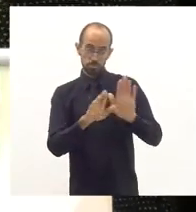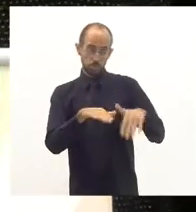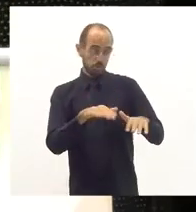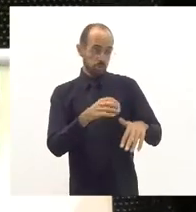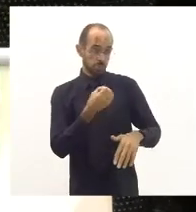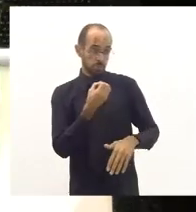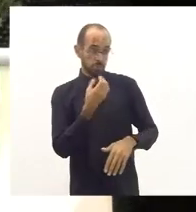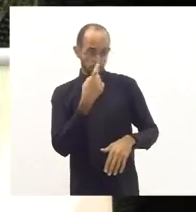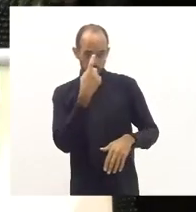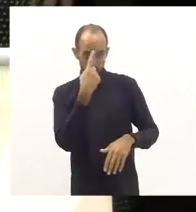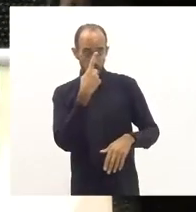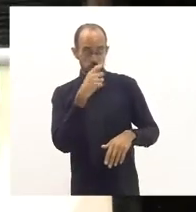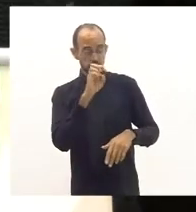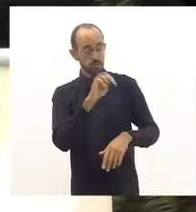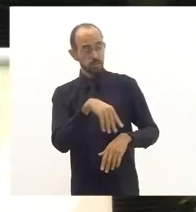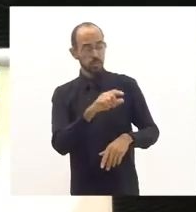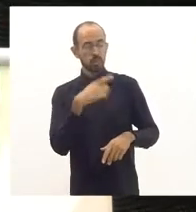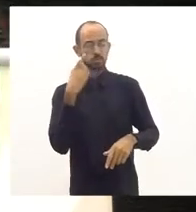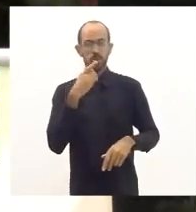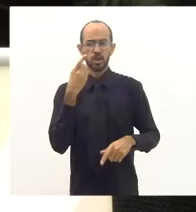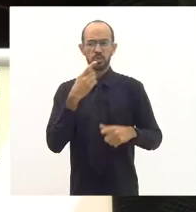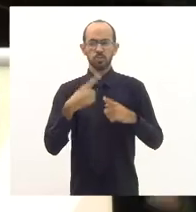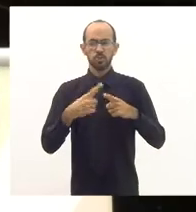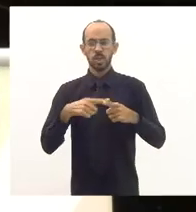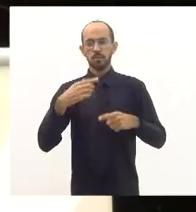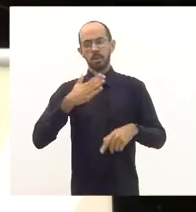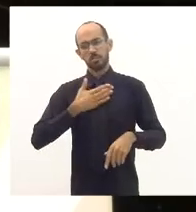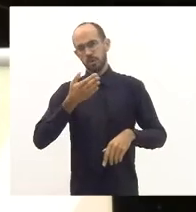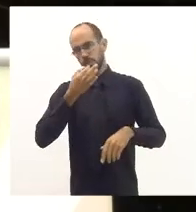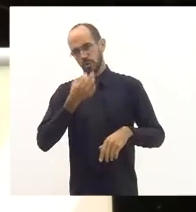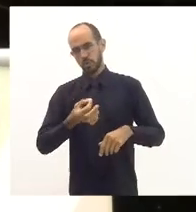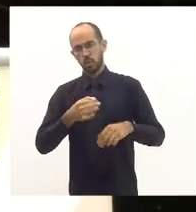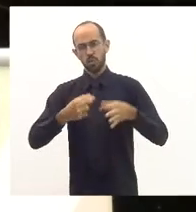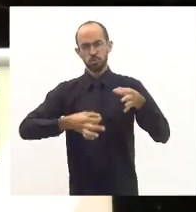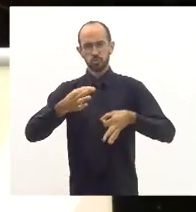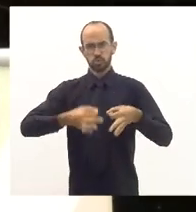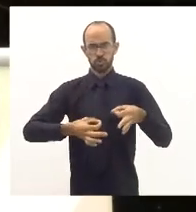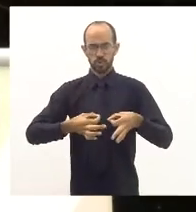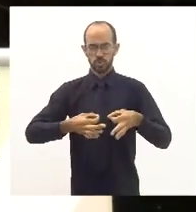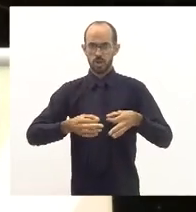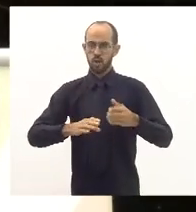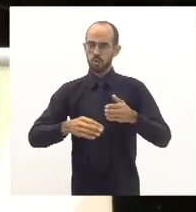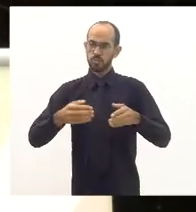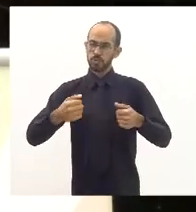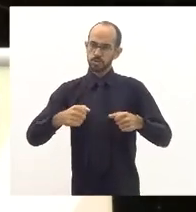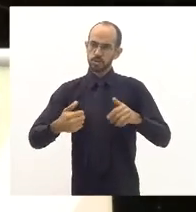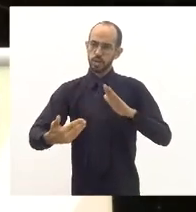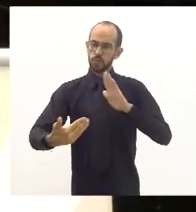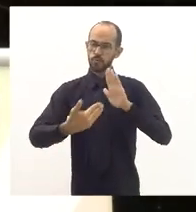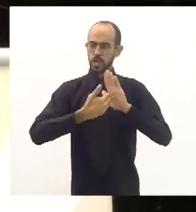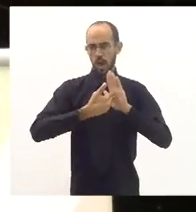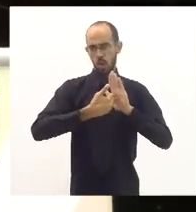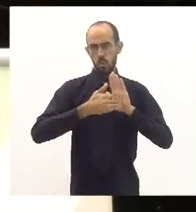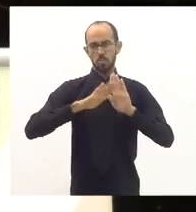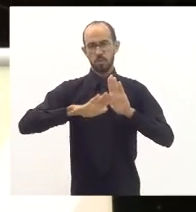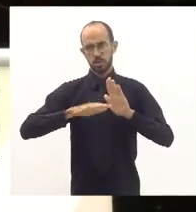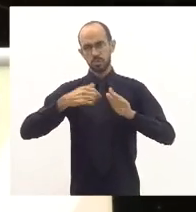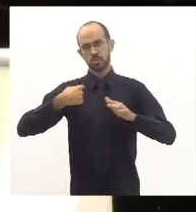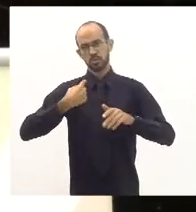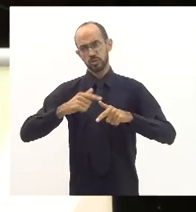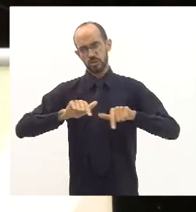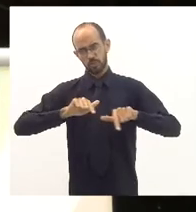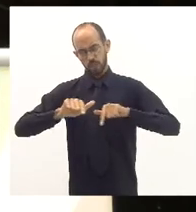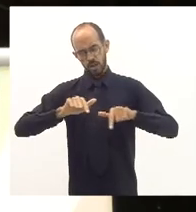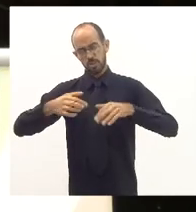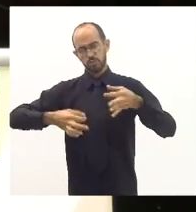sim, deputado. Pode ser, porque eu, particularmente, acho que a judicialização é o último caminho. Nós que trabalhamos na justiça, realmente a